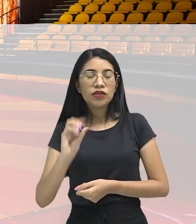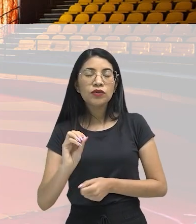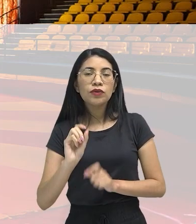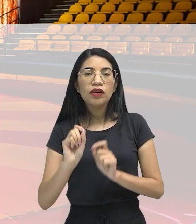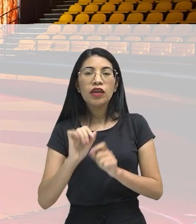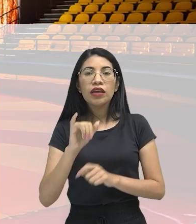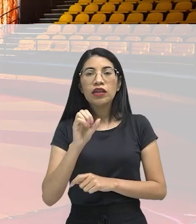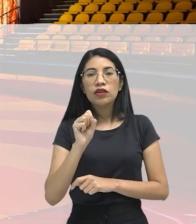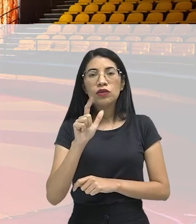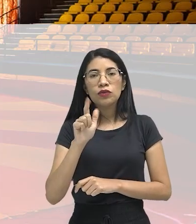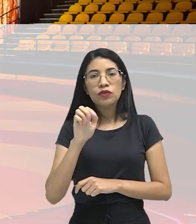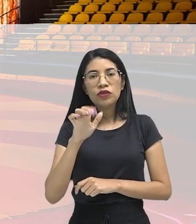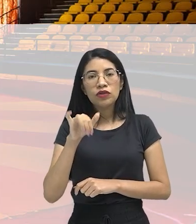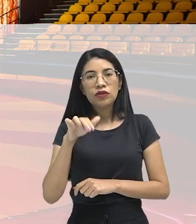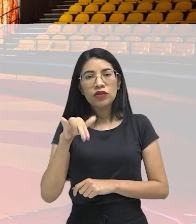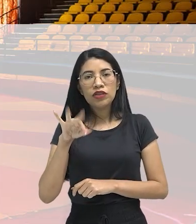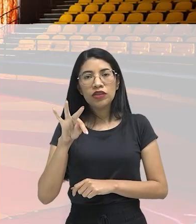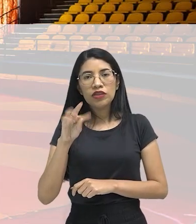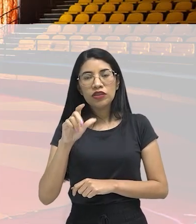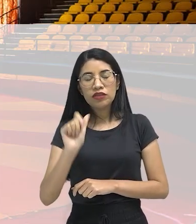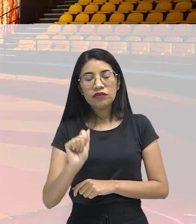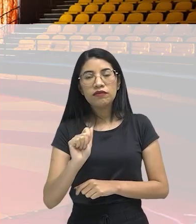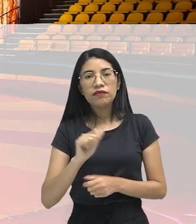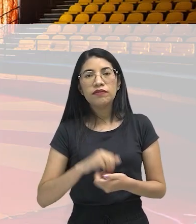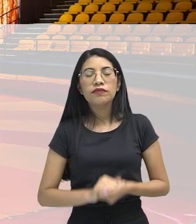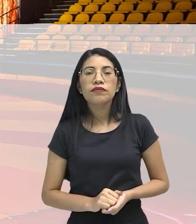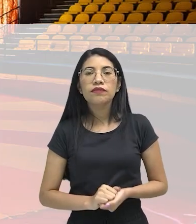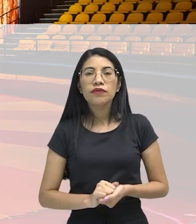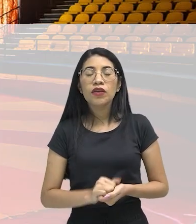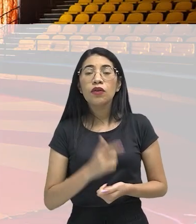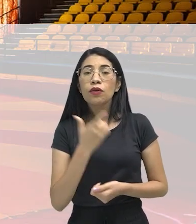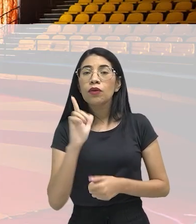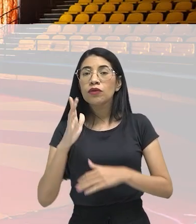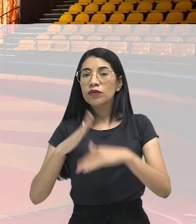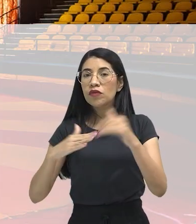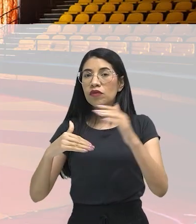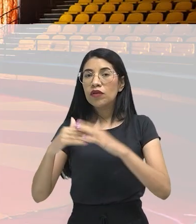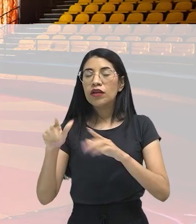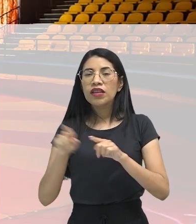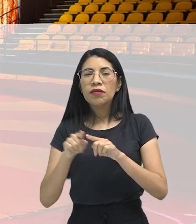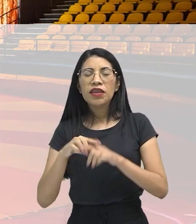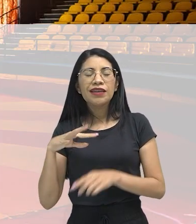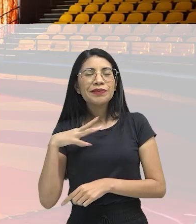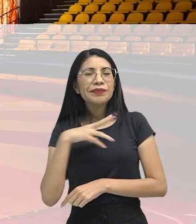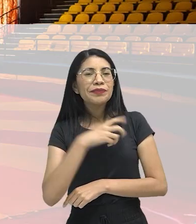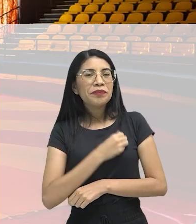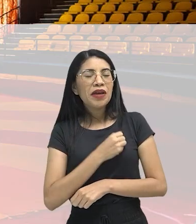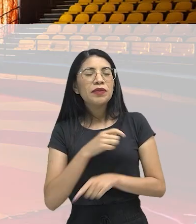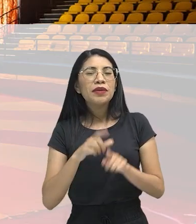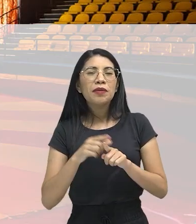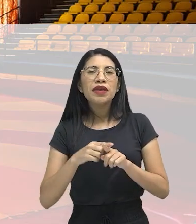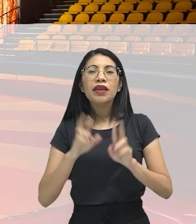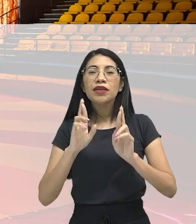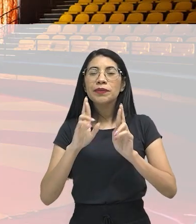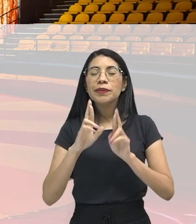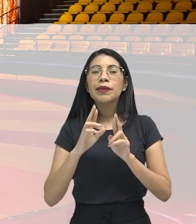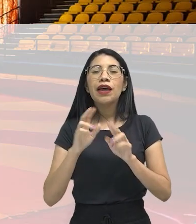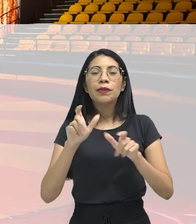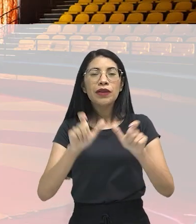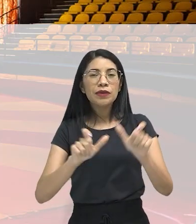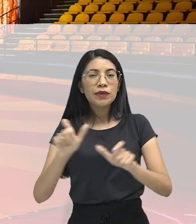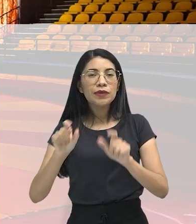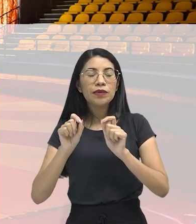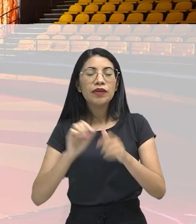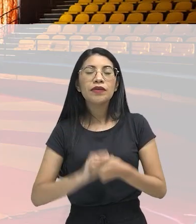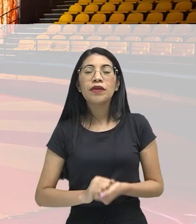como ilusionista, certo? Outro profissional que é muito amado e esperado pelo público